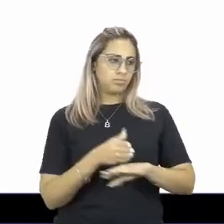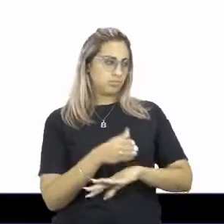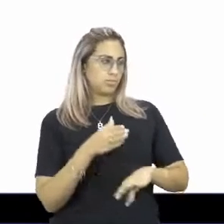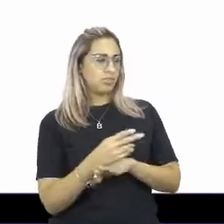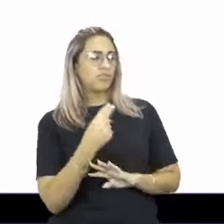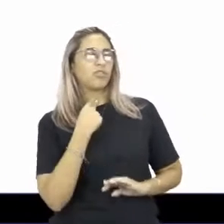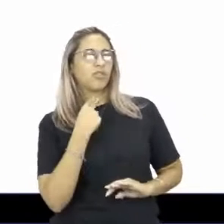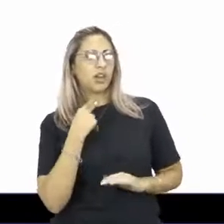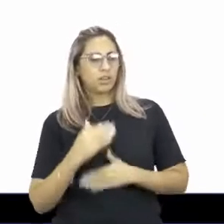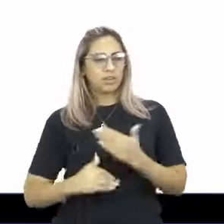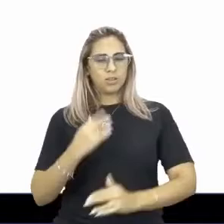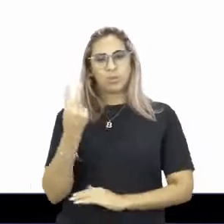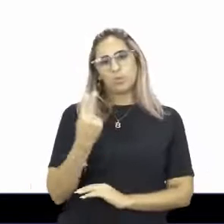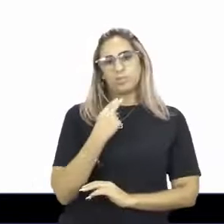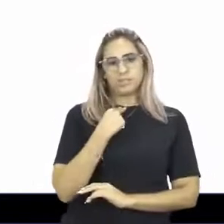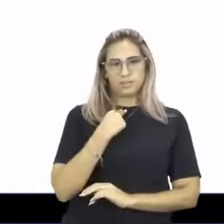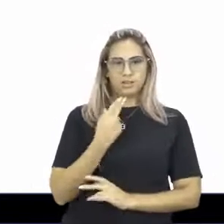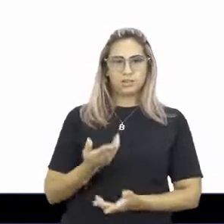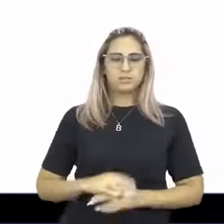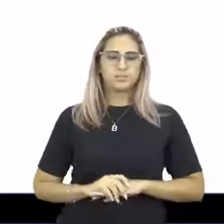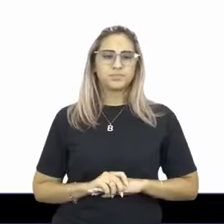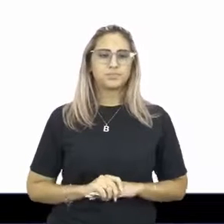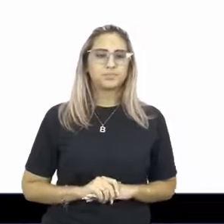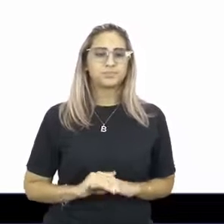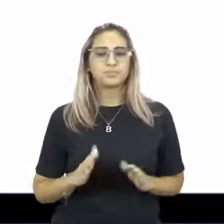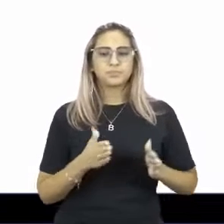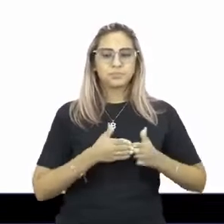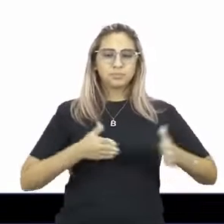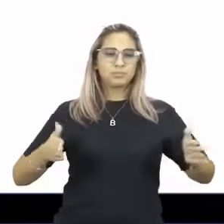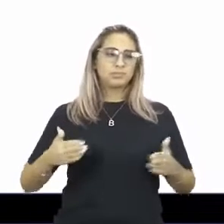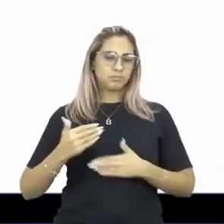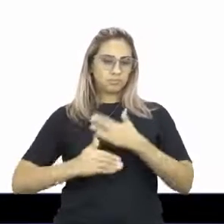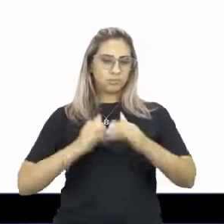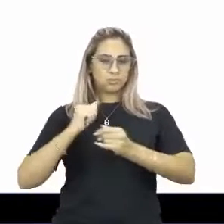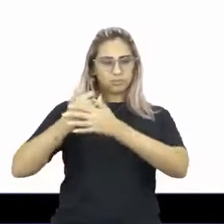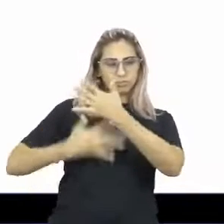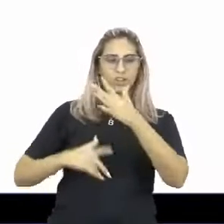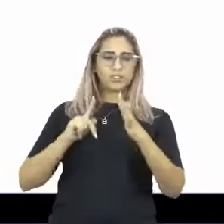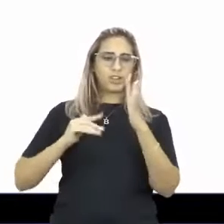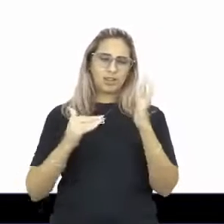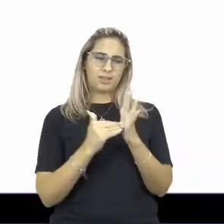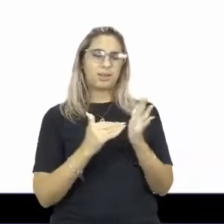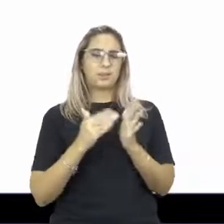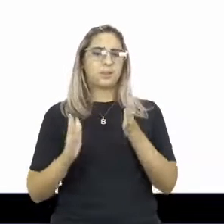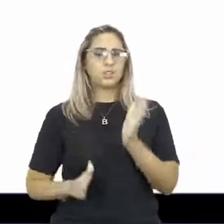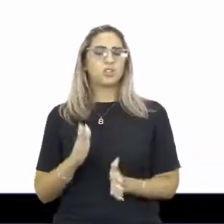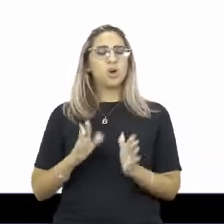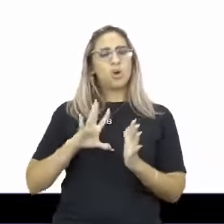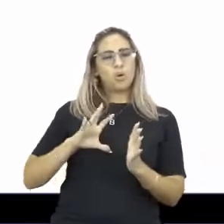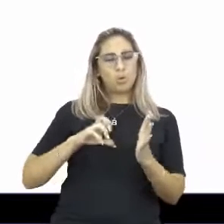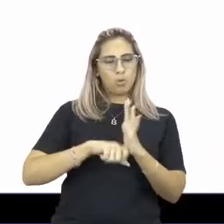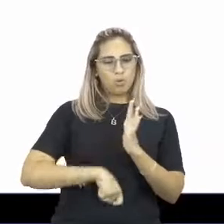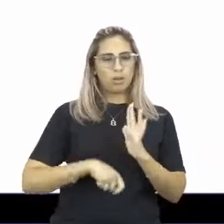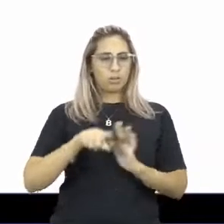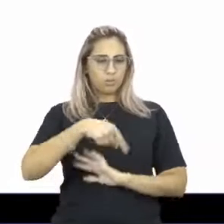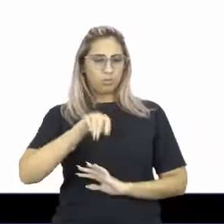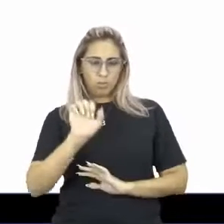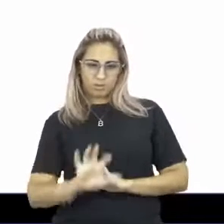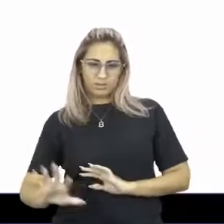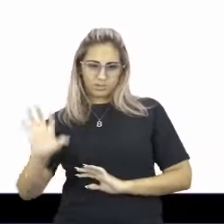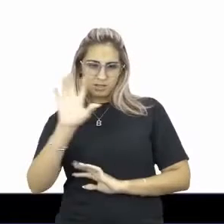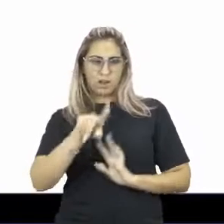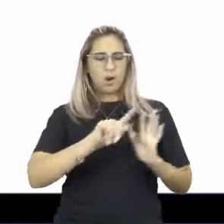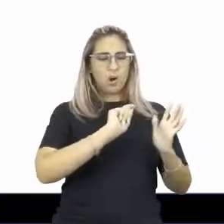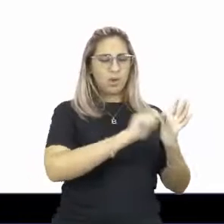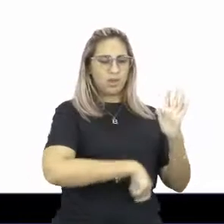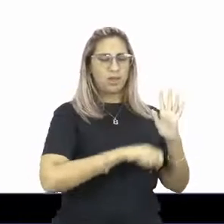cargos, aí até 2 cargos, tá bom? Aqui no processo seletivo a abertura ela é limitada a um contrato no estado. É um